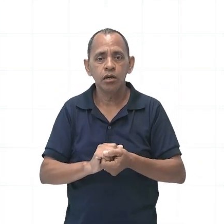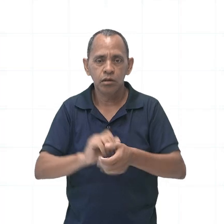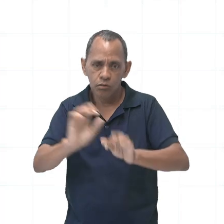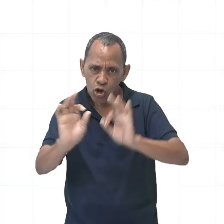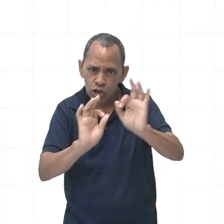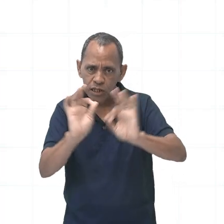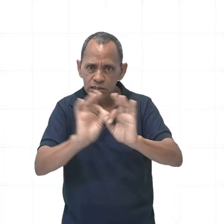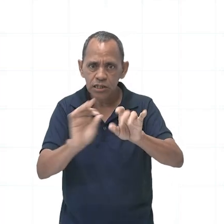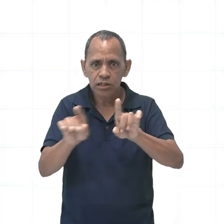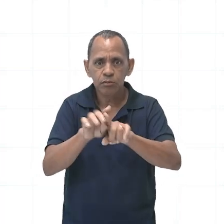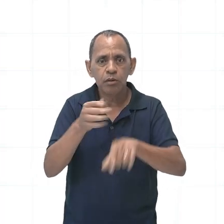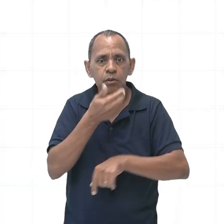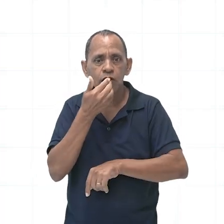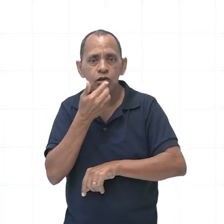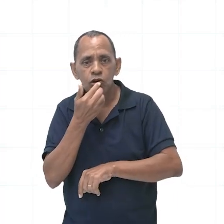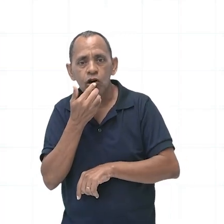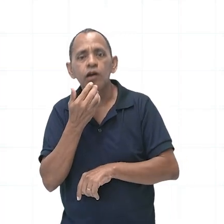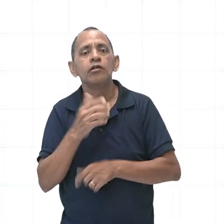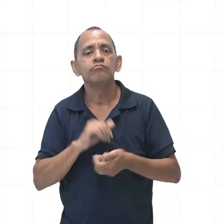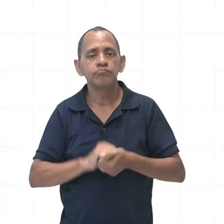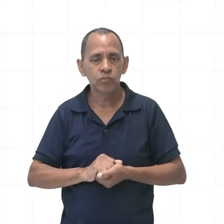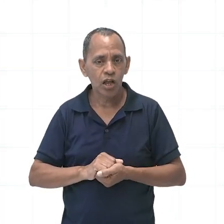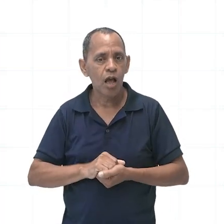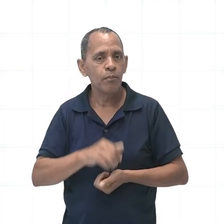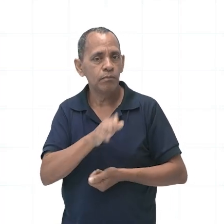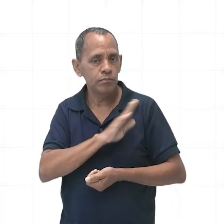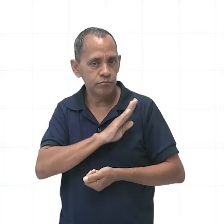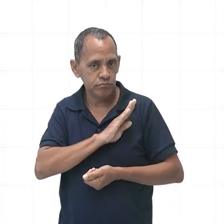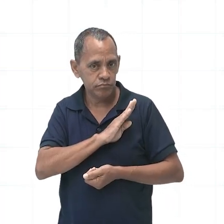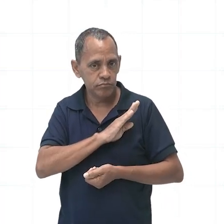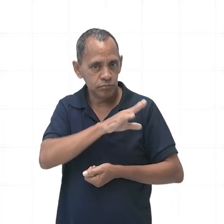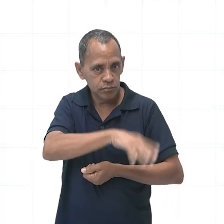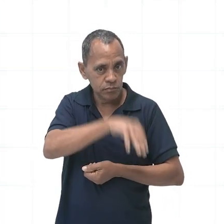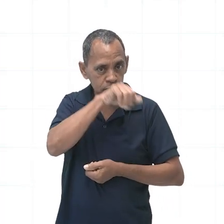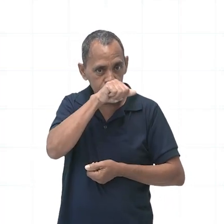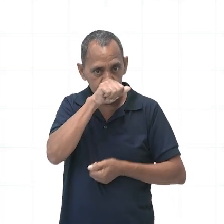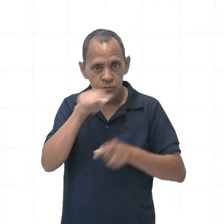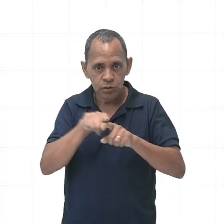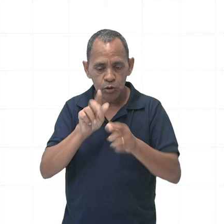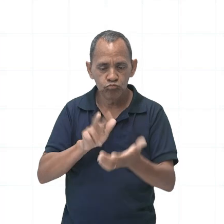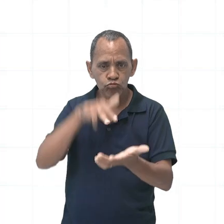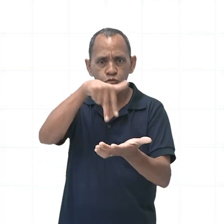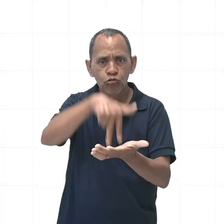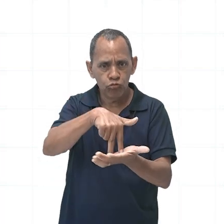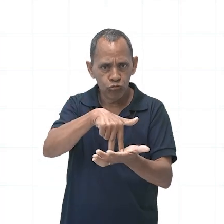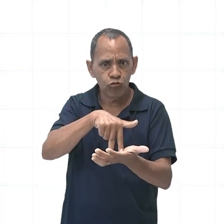capacidade cardiorrespiratória de uma pessoa, melhora a postura, fortalece o sistema